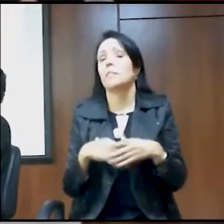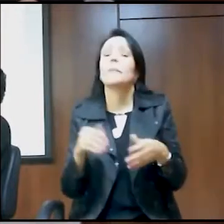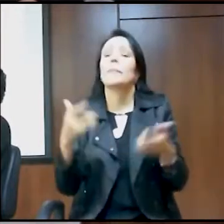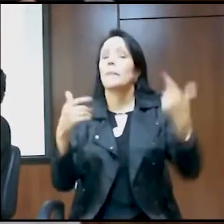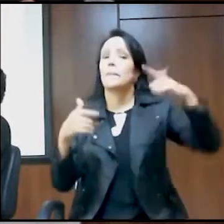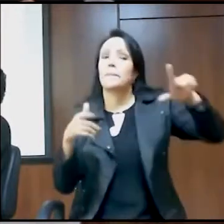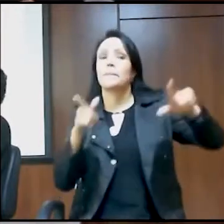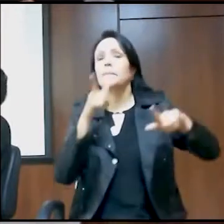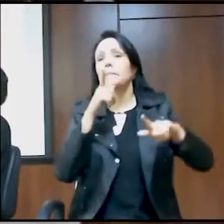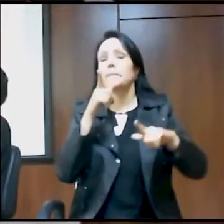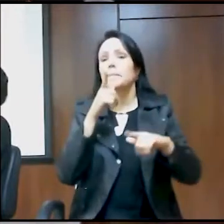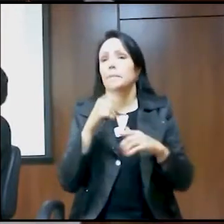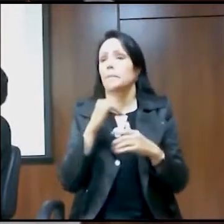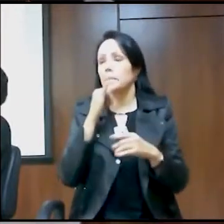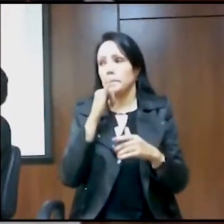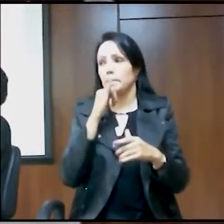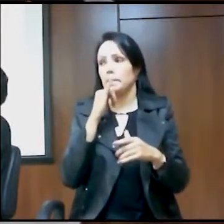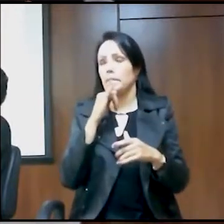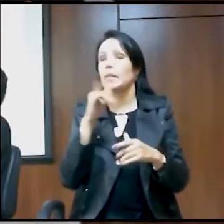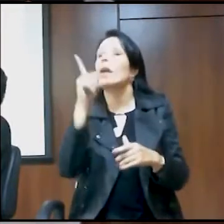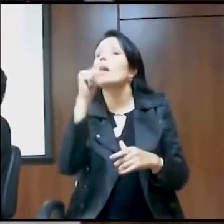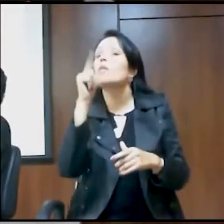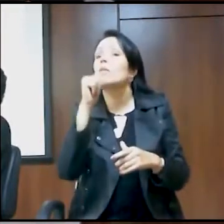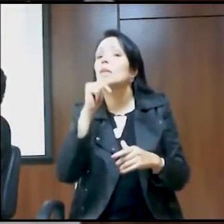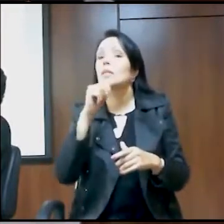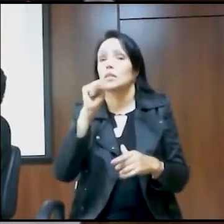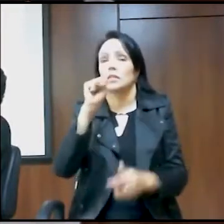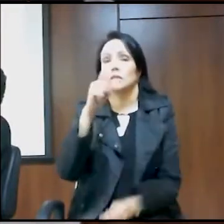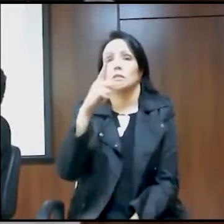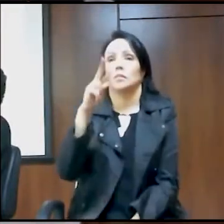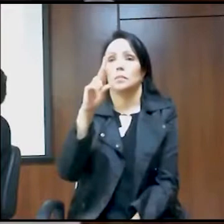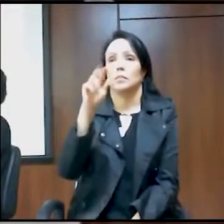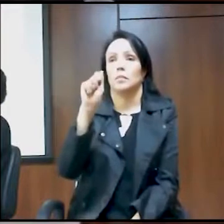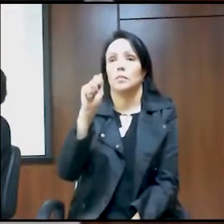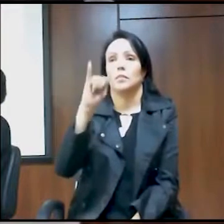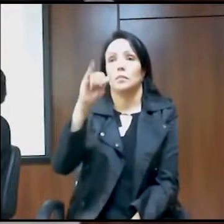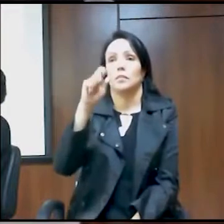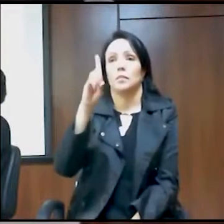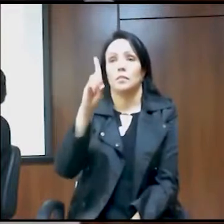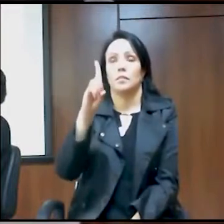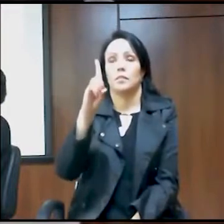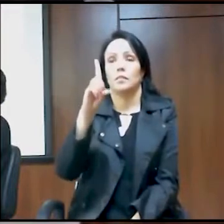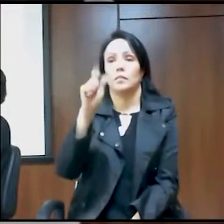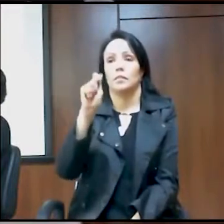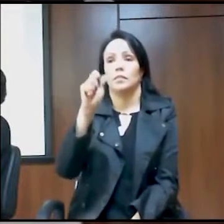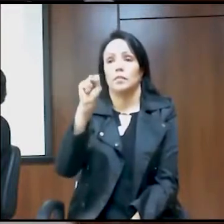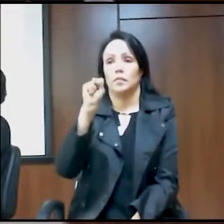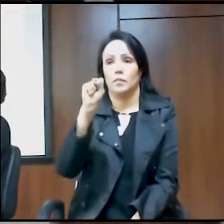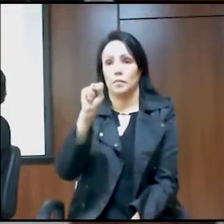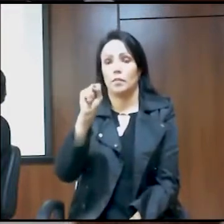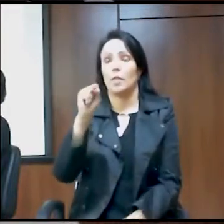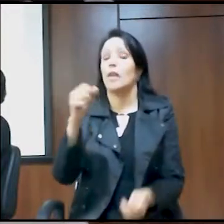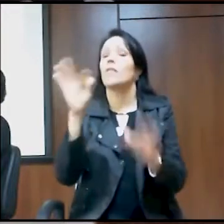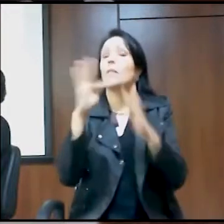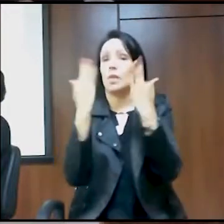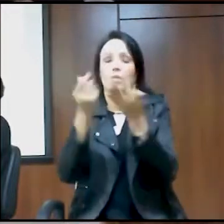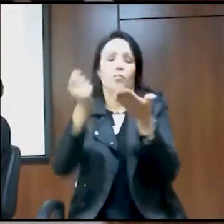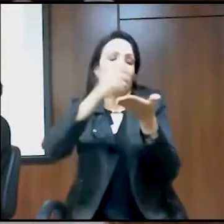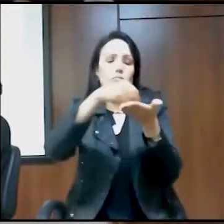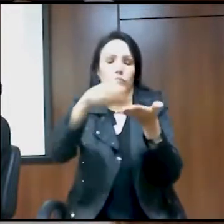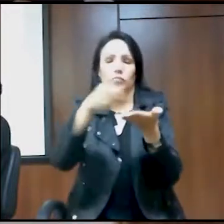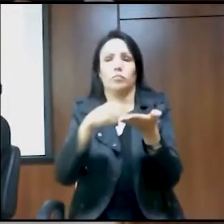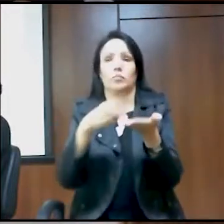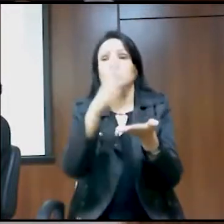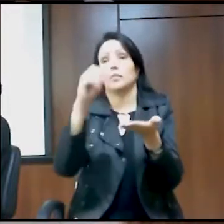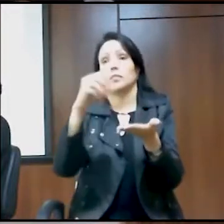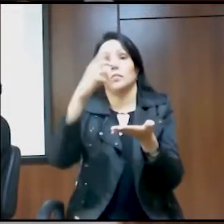da Operação Urbana Águas Espraiadas. Mesma coisa, as famílias foram cadastradas na Operação Urbana em